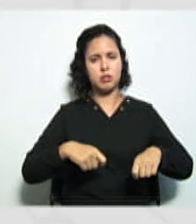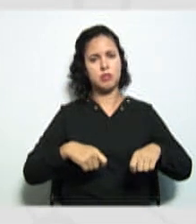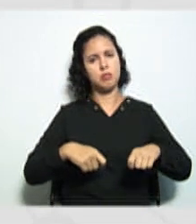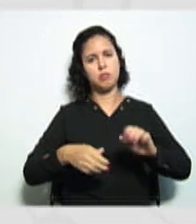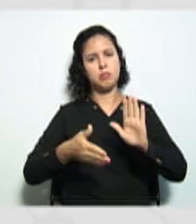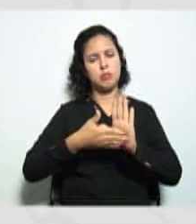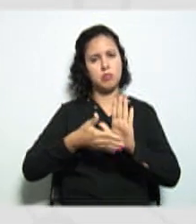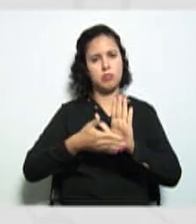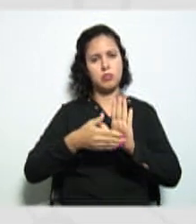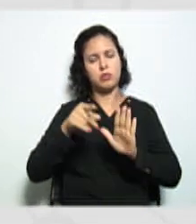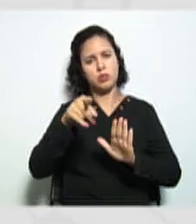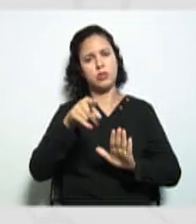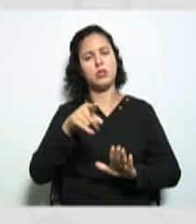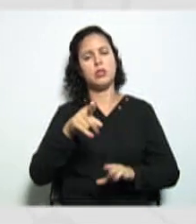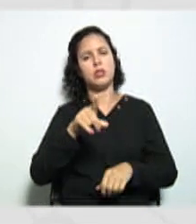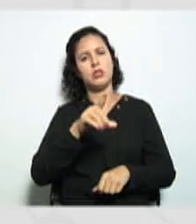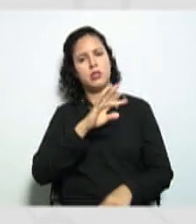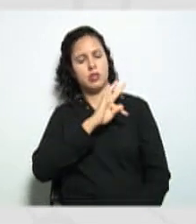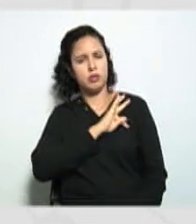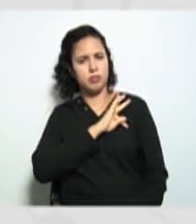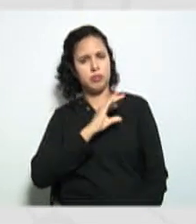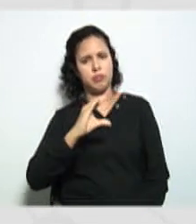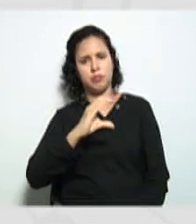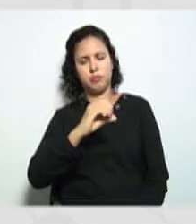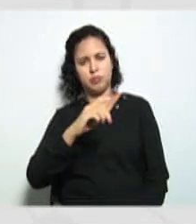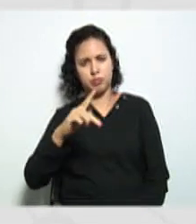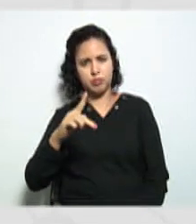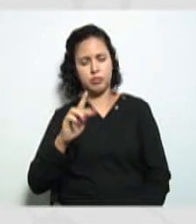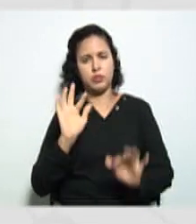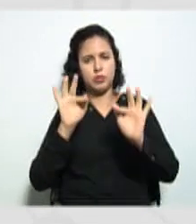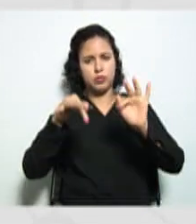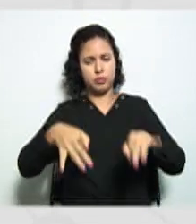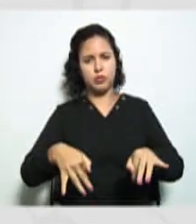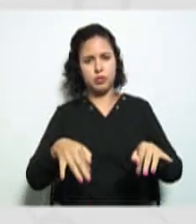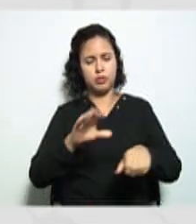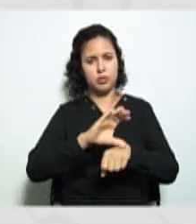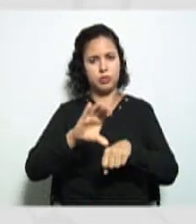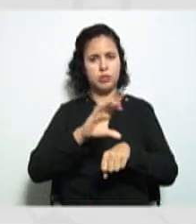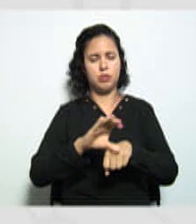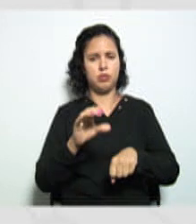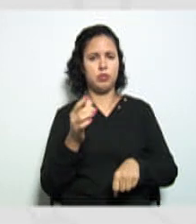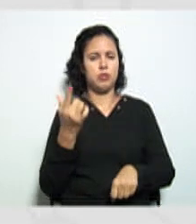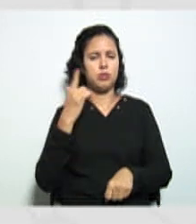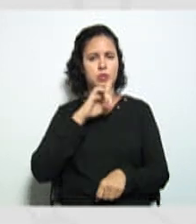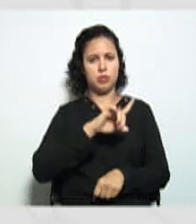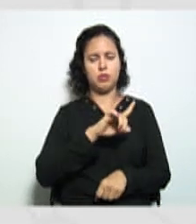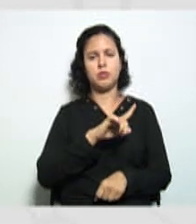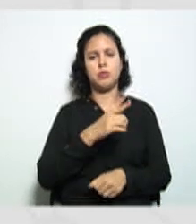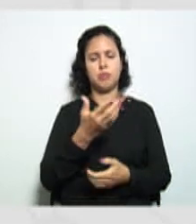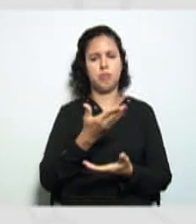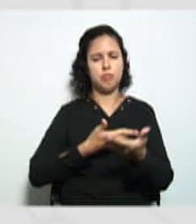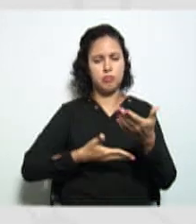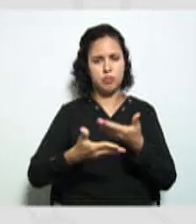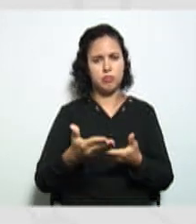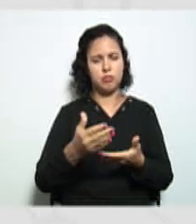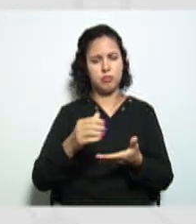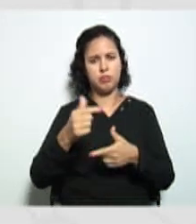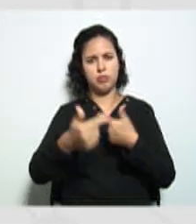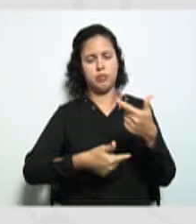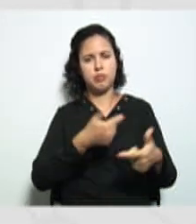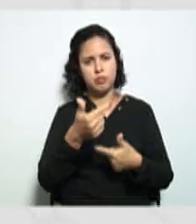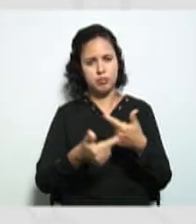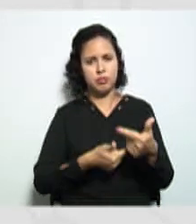você, enquanto técnico em cooperativismo, tem condições, ao final do curso, em realizar, viabilizar essas atividades de acordo